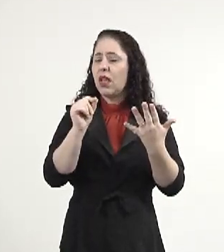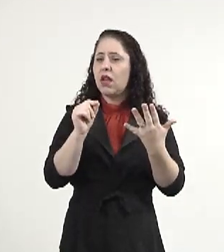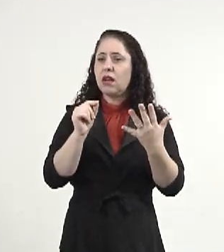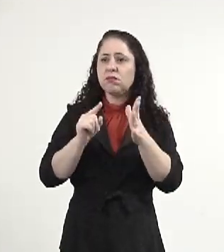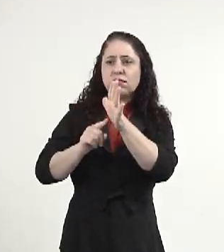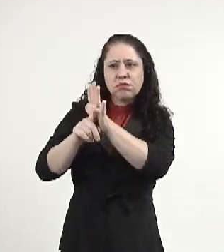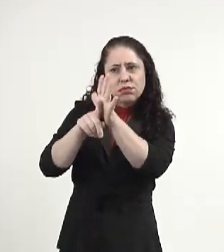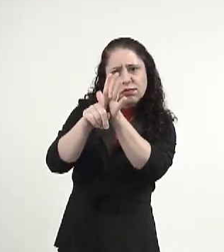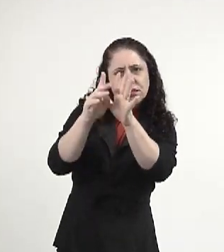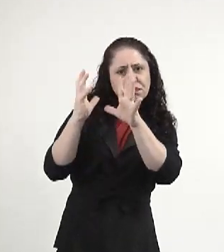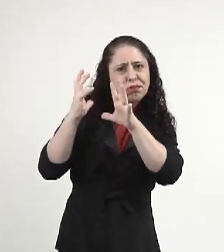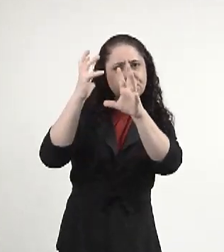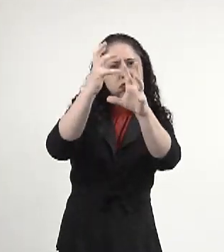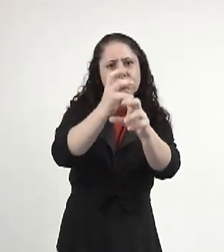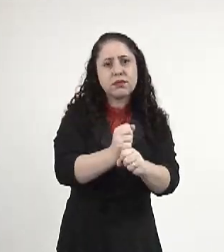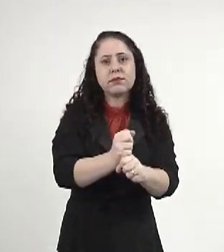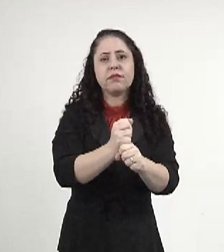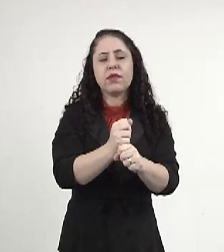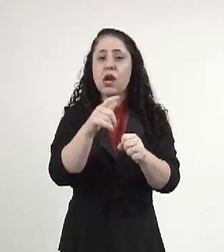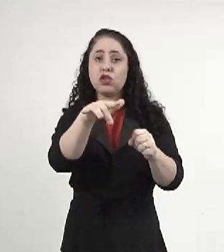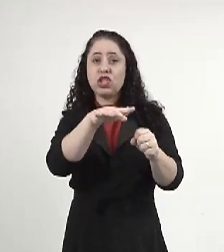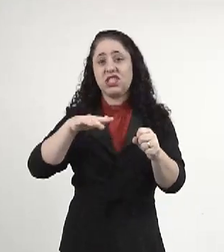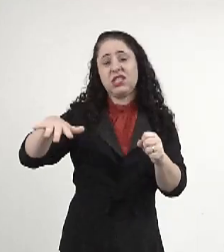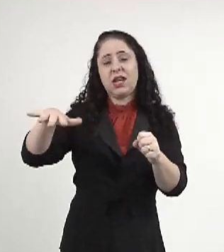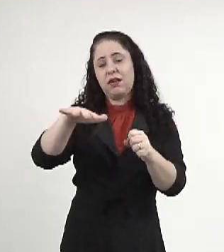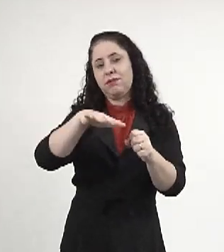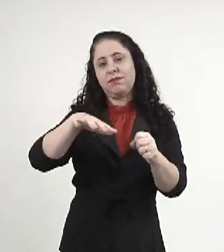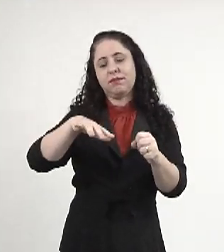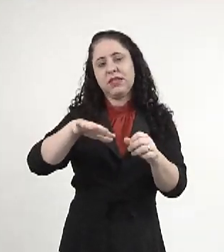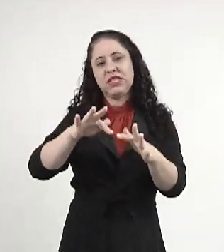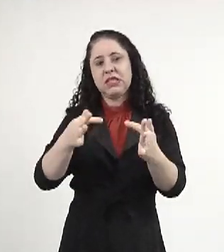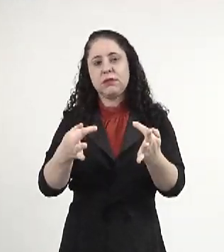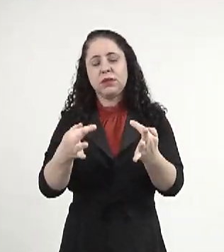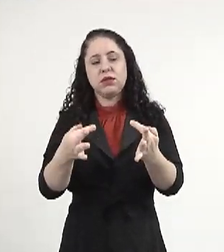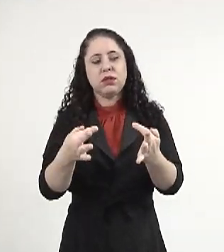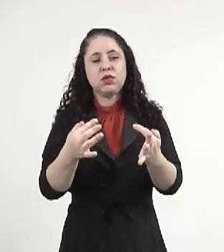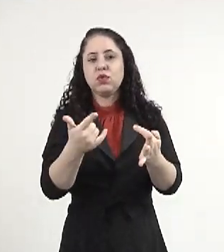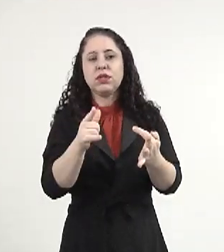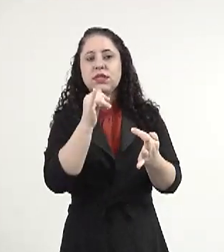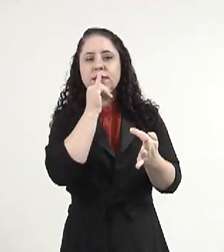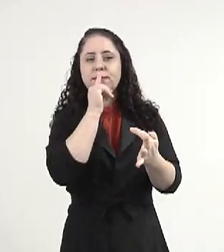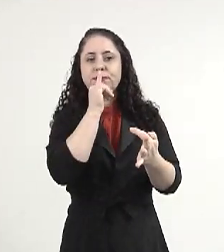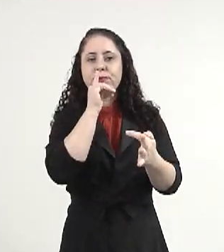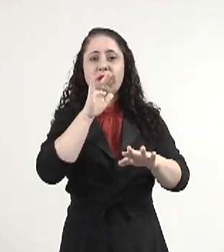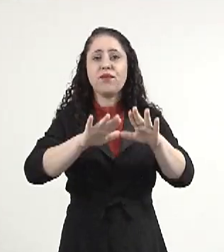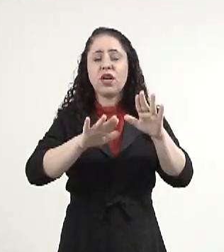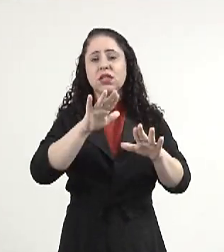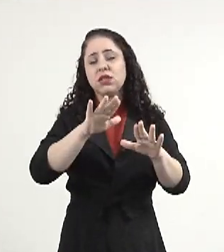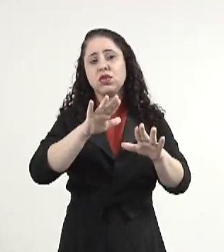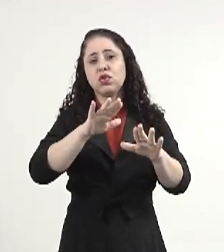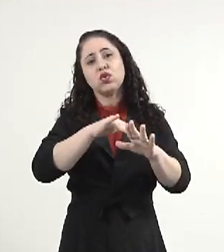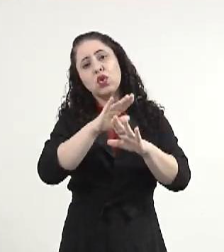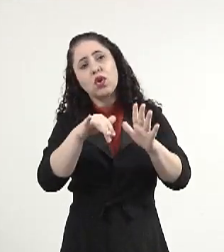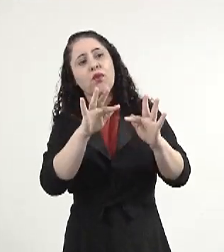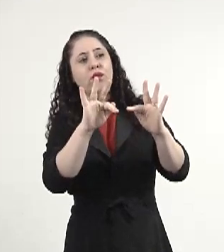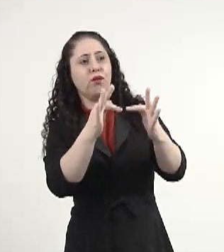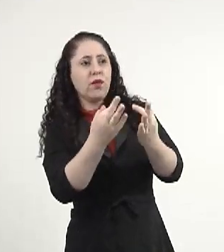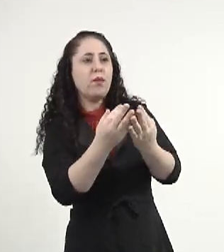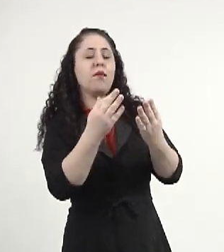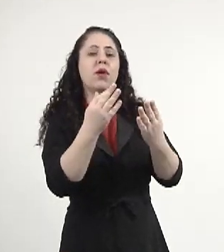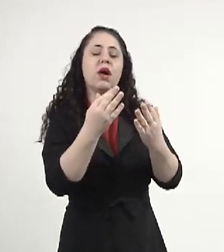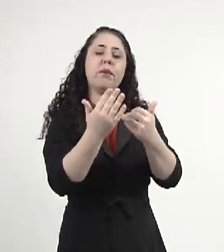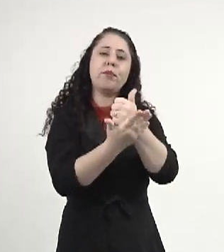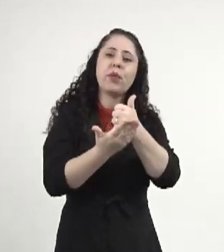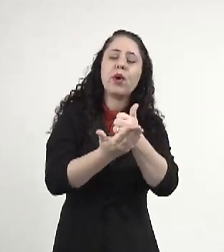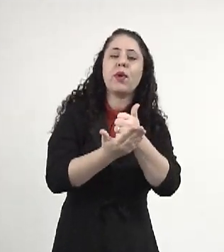ele é um levantamento geral, que atinge aí todas as famílias, todas as